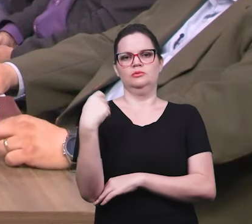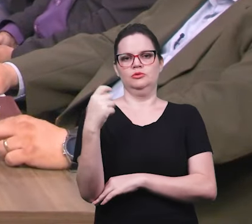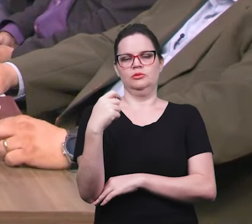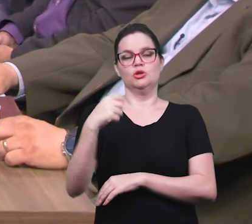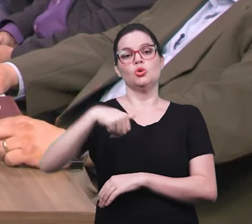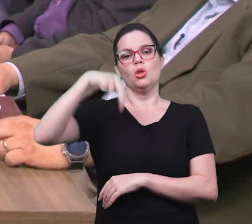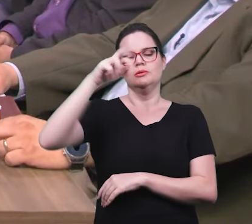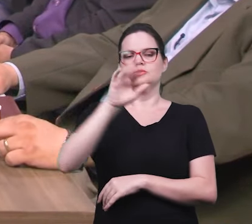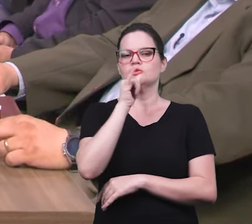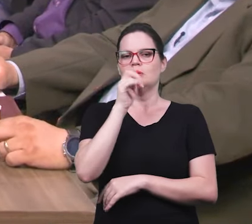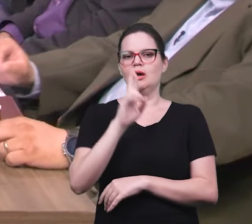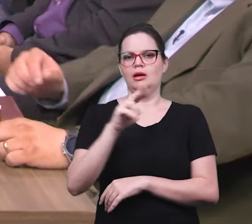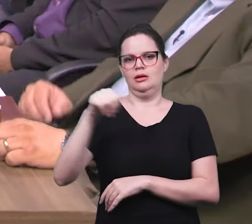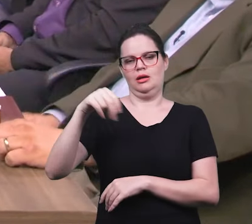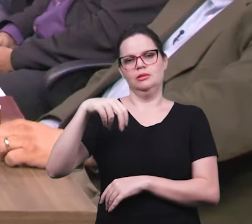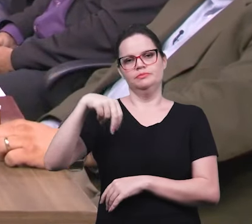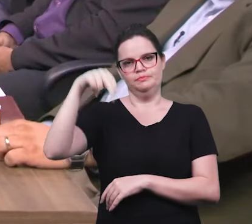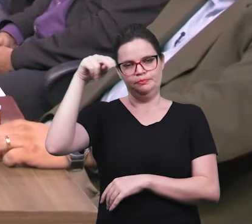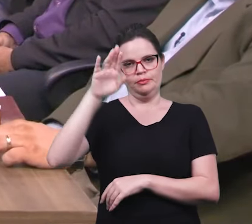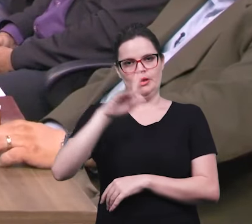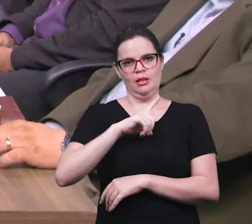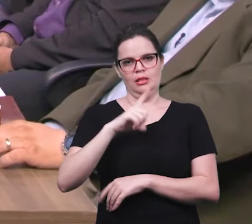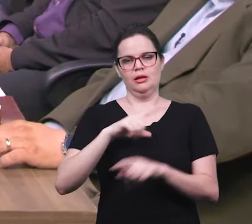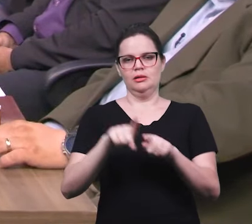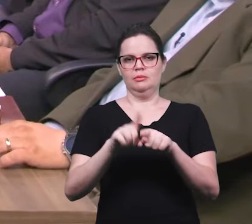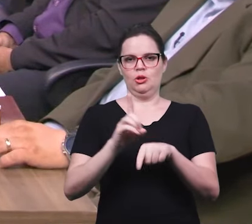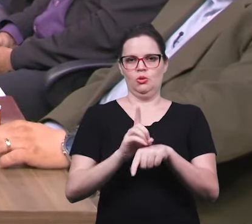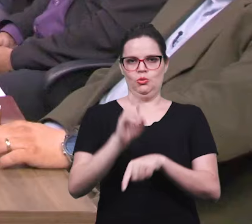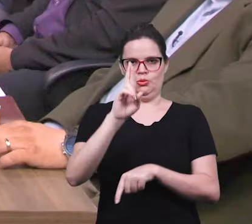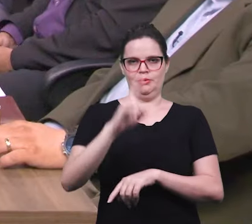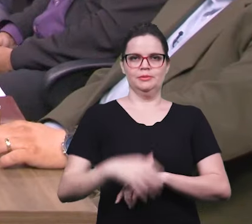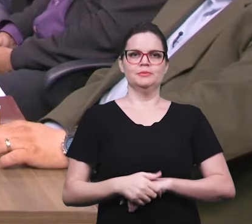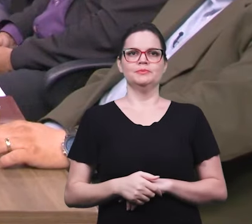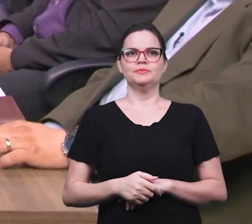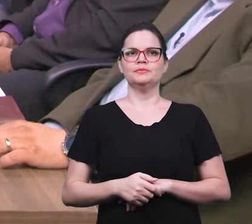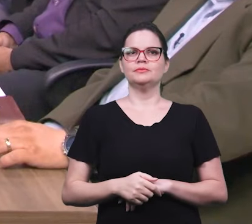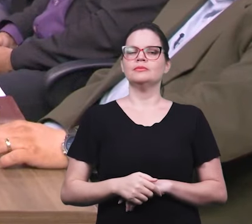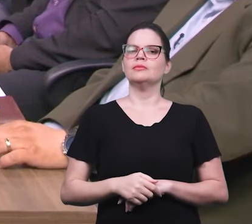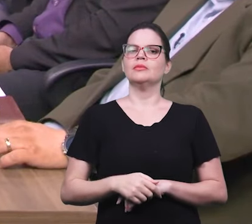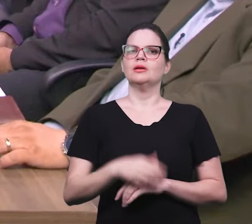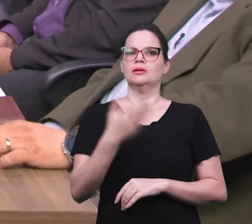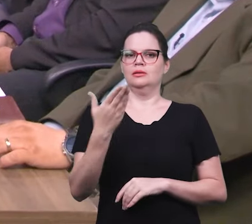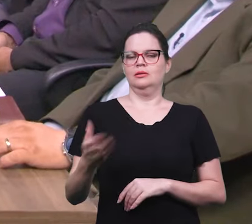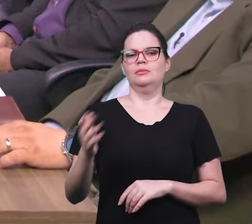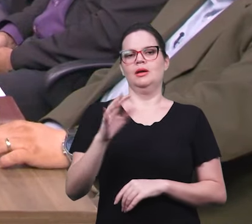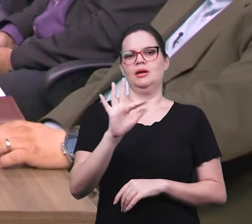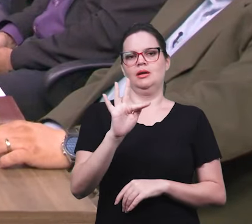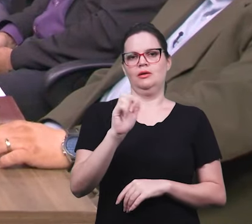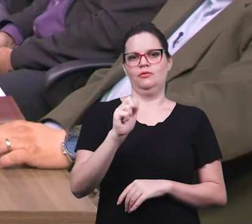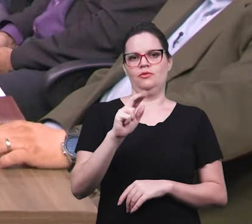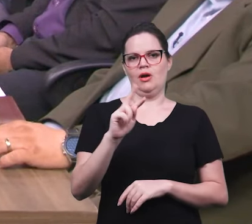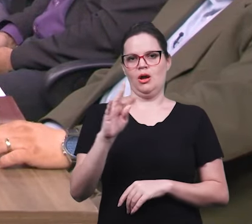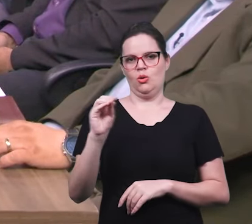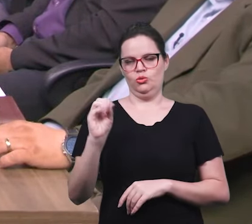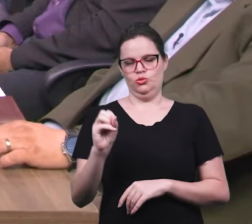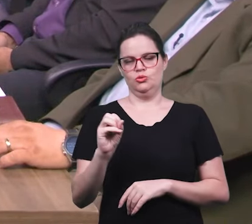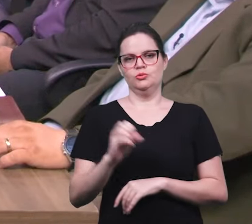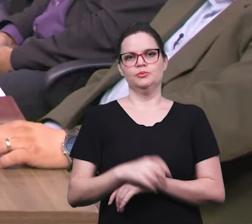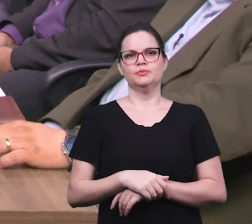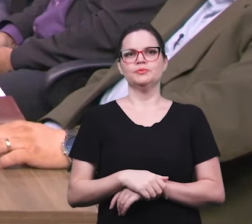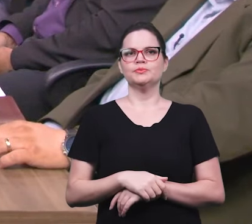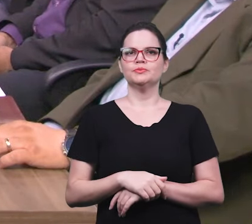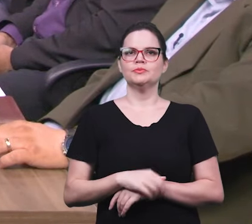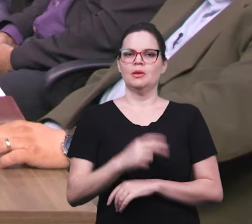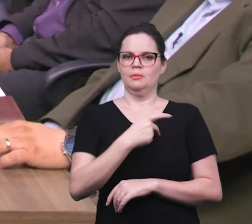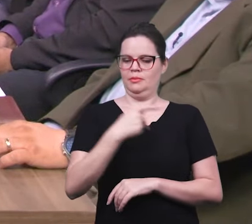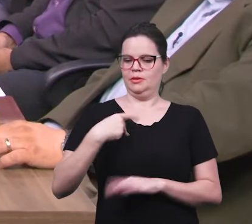do Norte. Também está aqui o Dr. Fausto, a paz do Senhor. Paz do Senhor, William. O Dr. Fausto